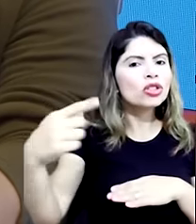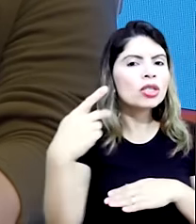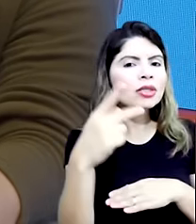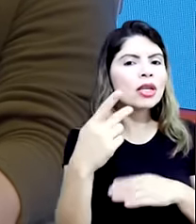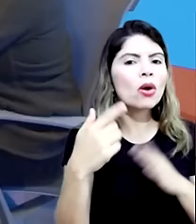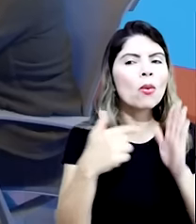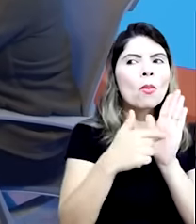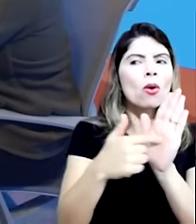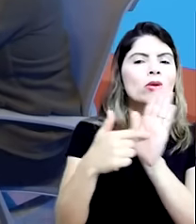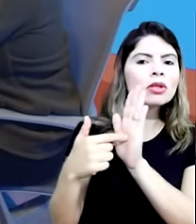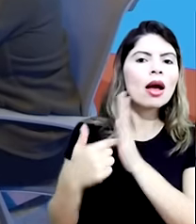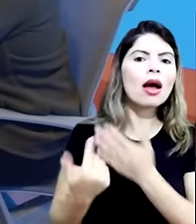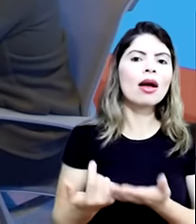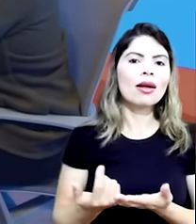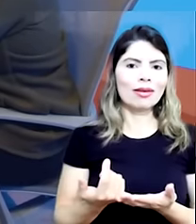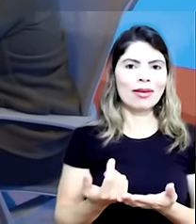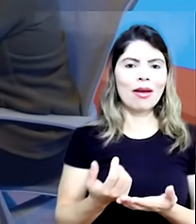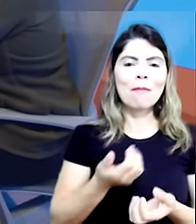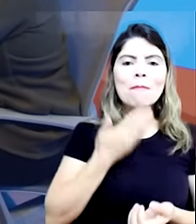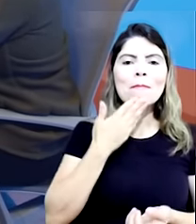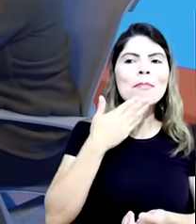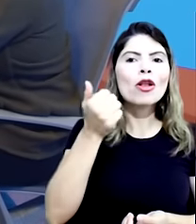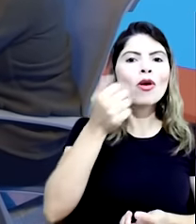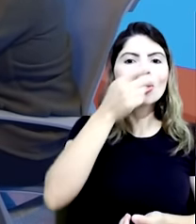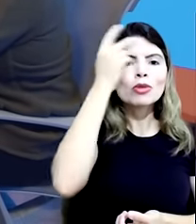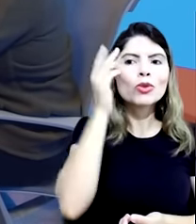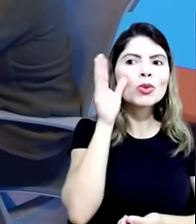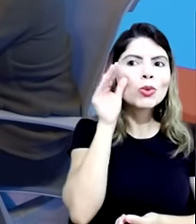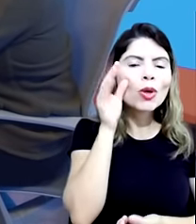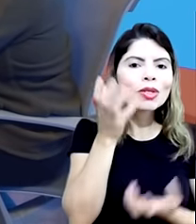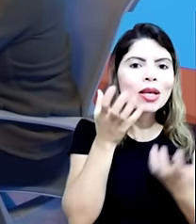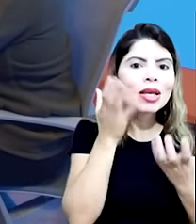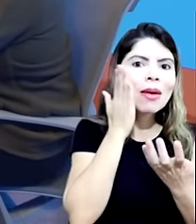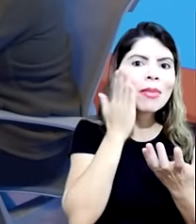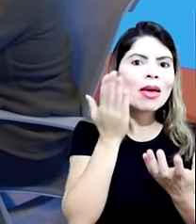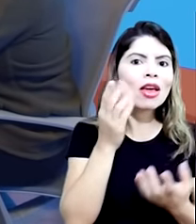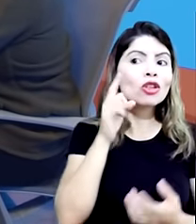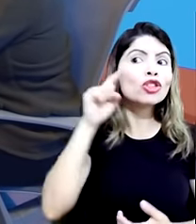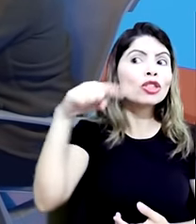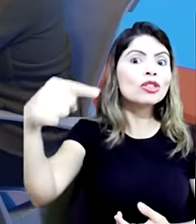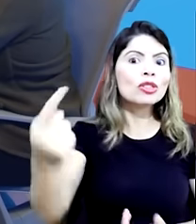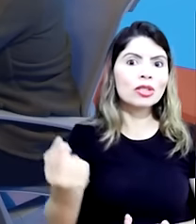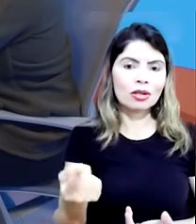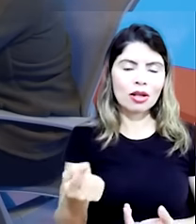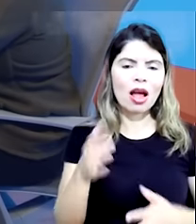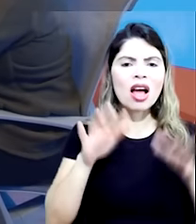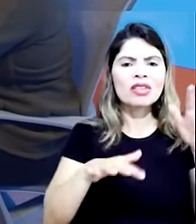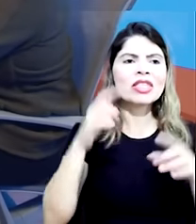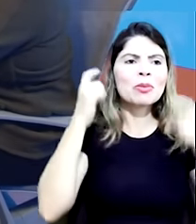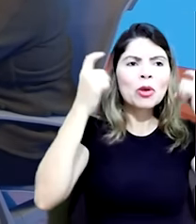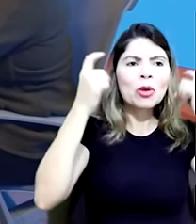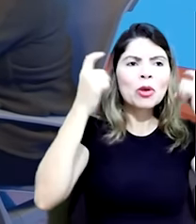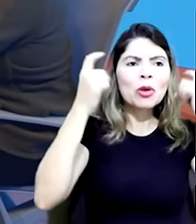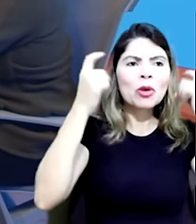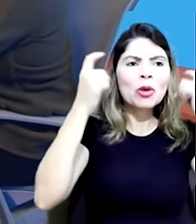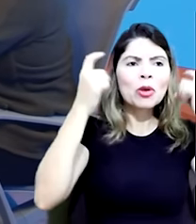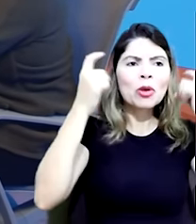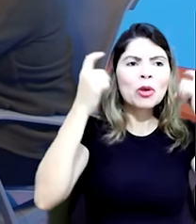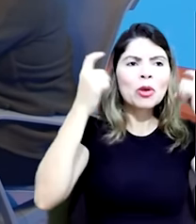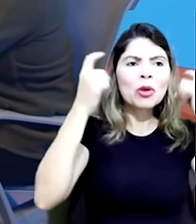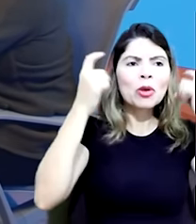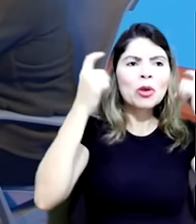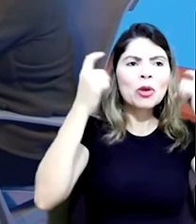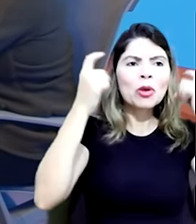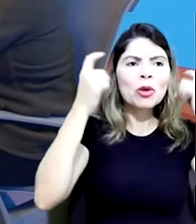gente tá falando de redes sociais É melhor então às vezes fica com aquela preocupação de fazer um vídeo tão cheio de coisa tão cheio de